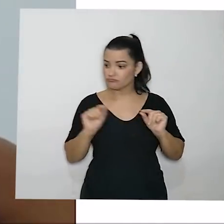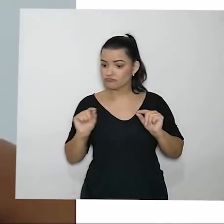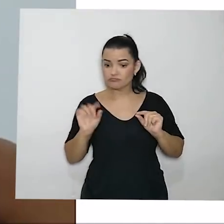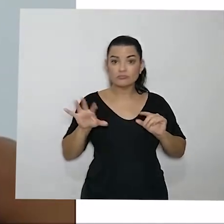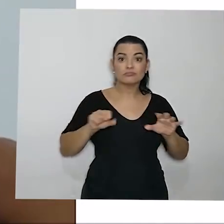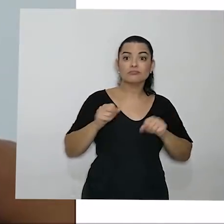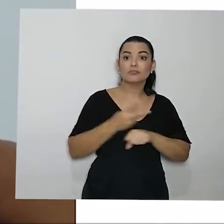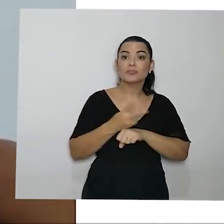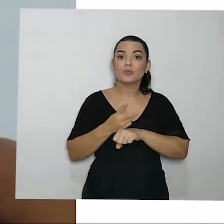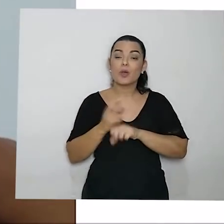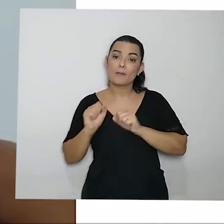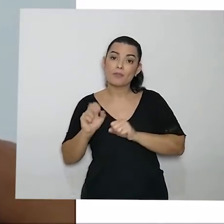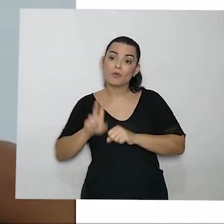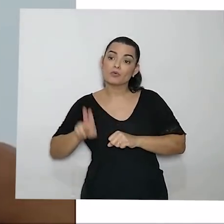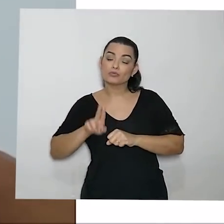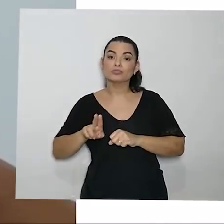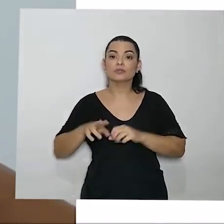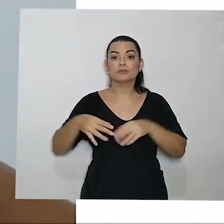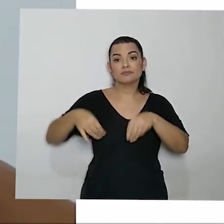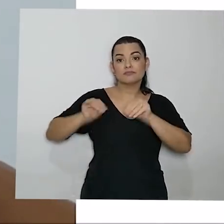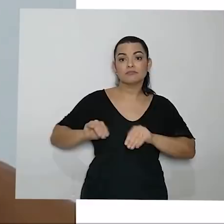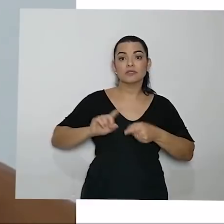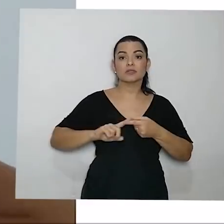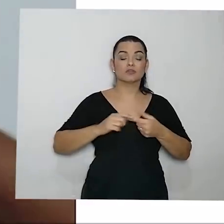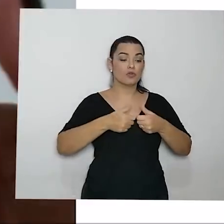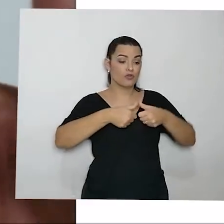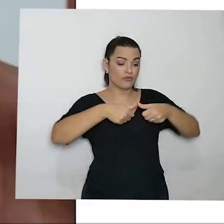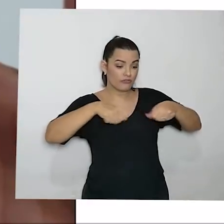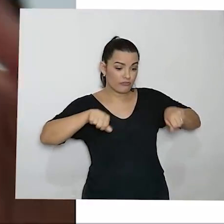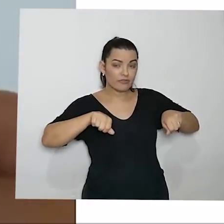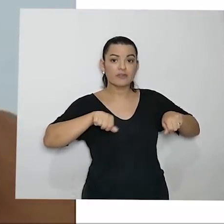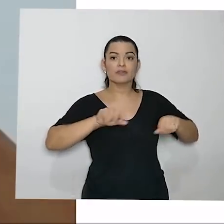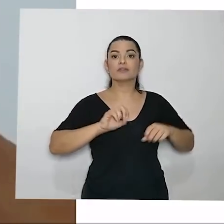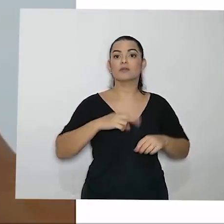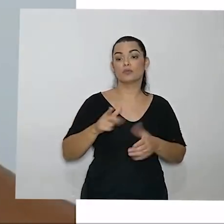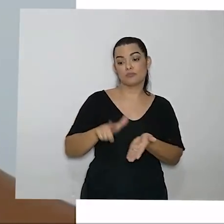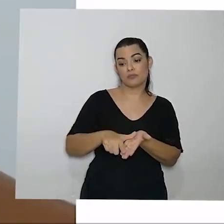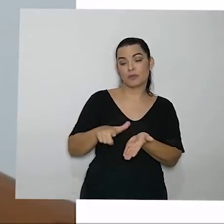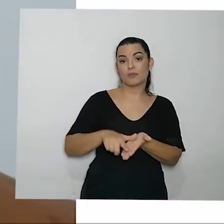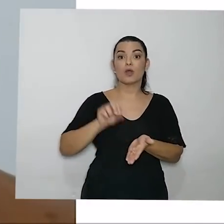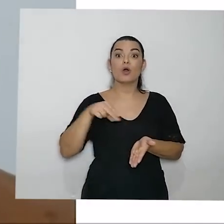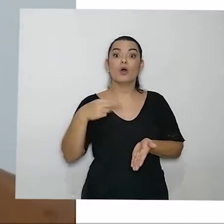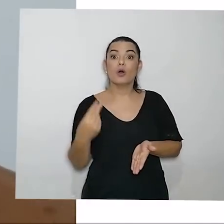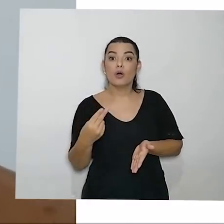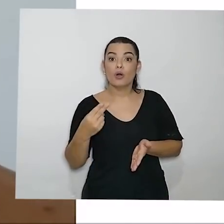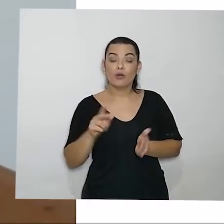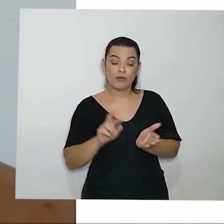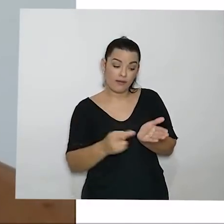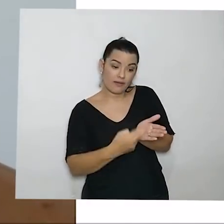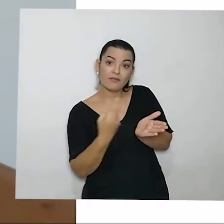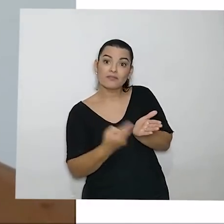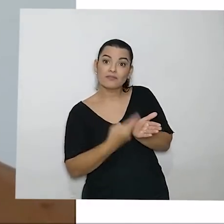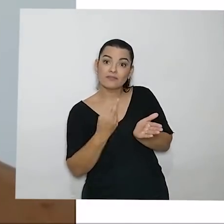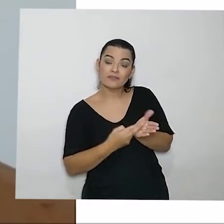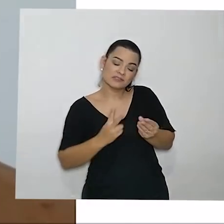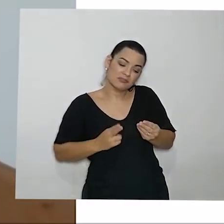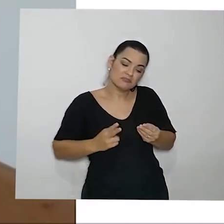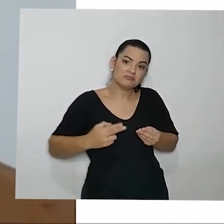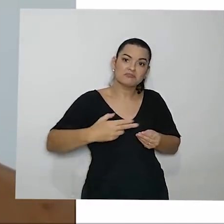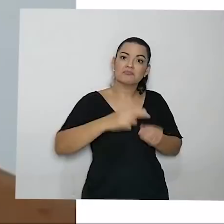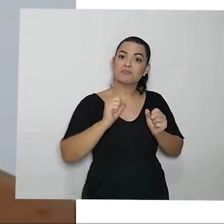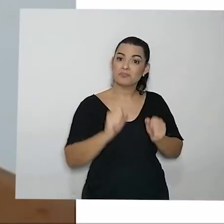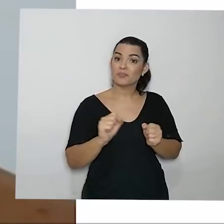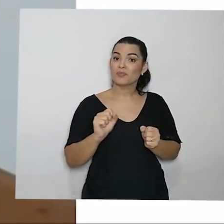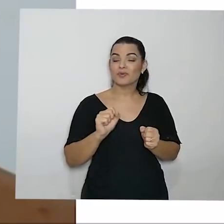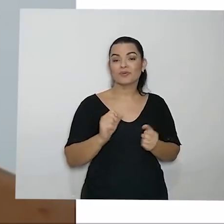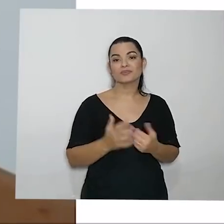tem possibilidade de fazer com retalho de pano, com fita, com papel, até com revista, pedaços de recorte de revista você pode fazer, tá